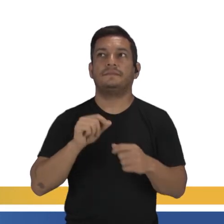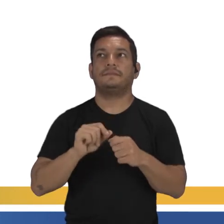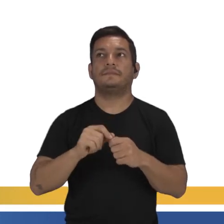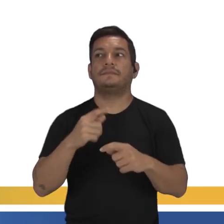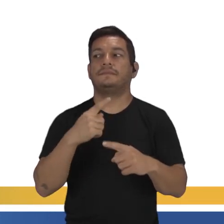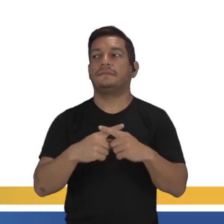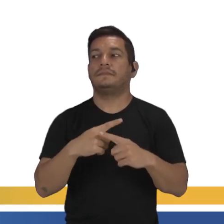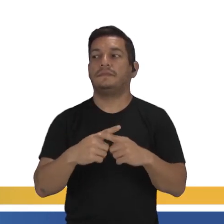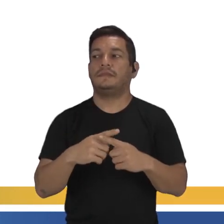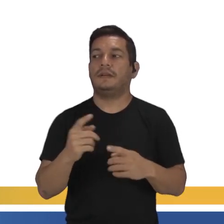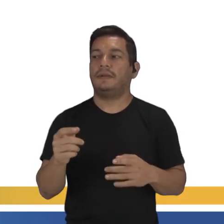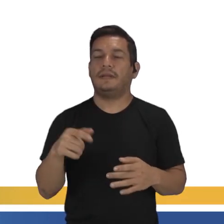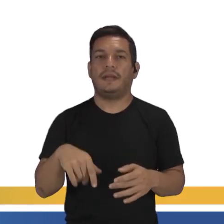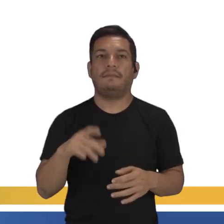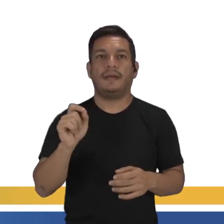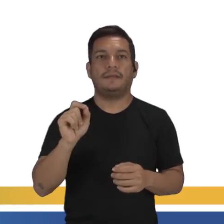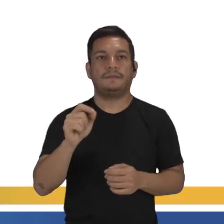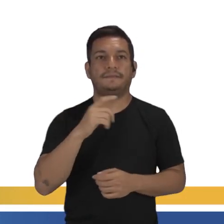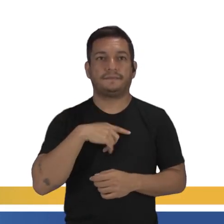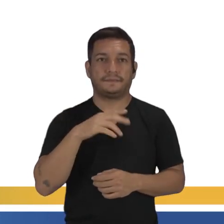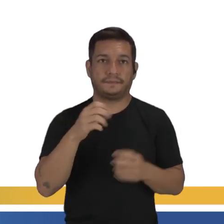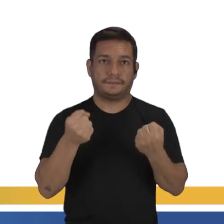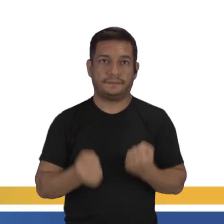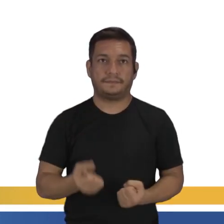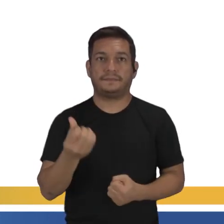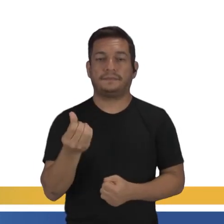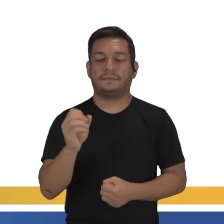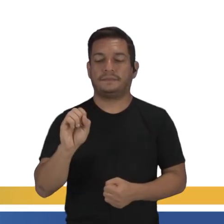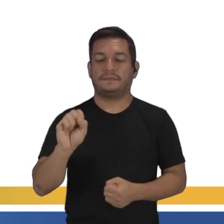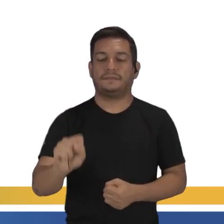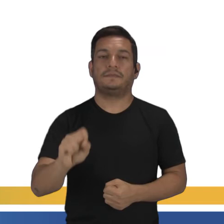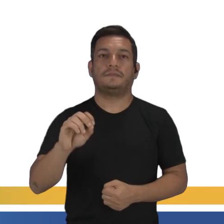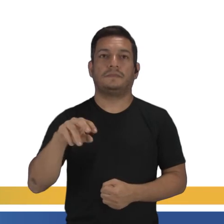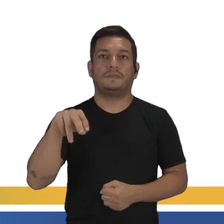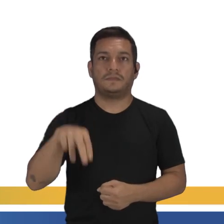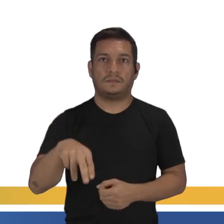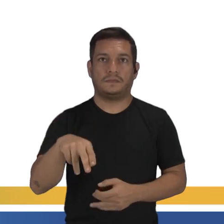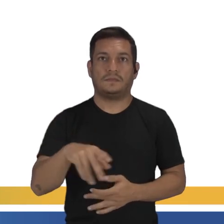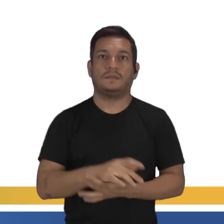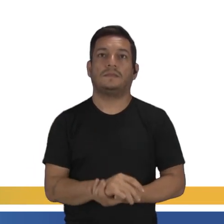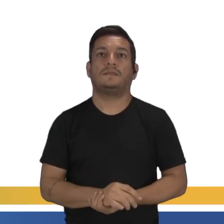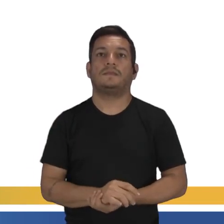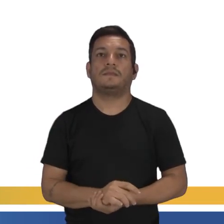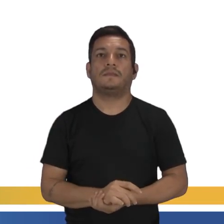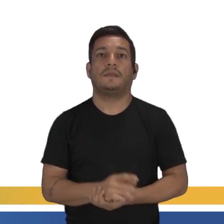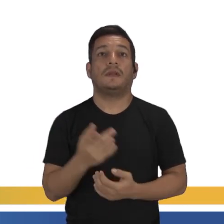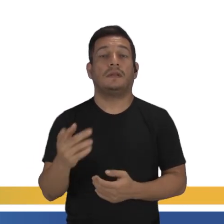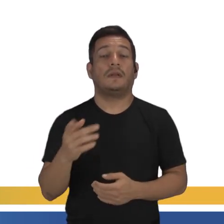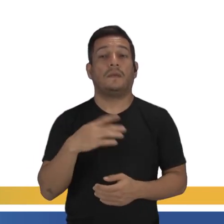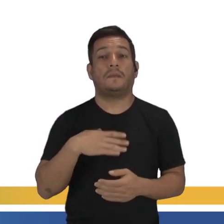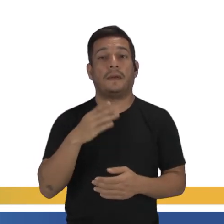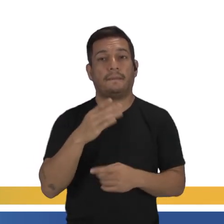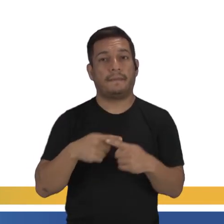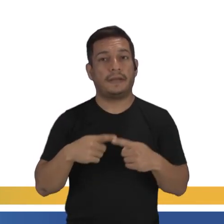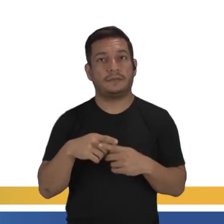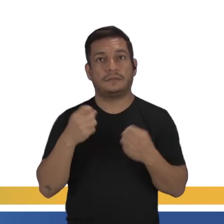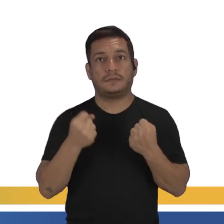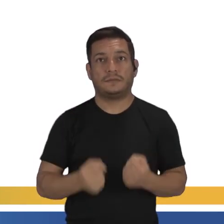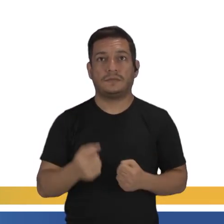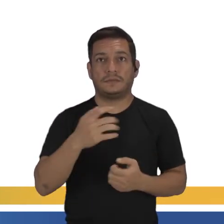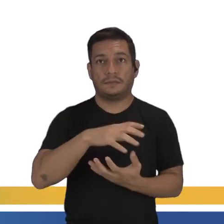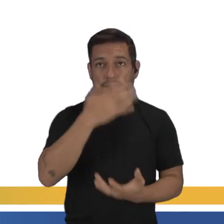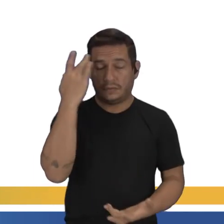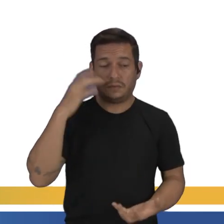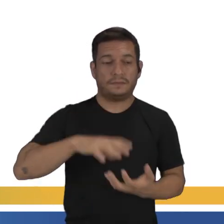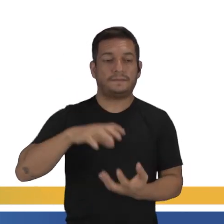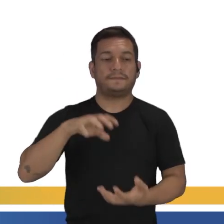nós vamos chegar ao resultado de peso de 680 newtons. Com isso, parte da força que o idoso exerce